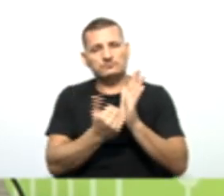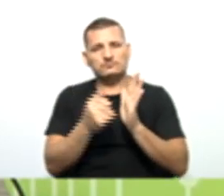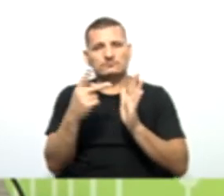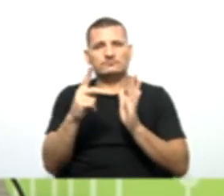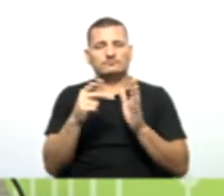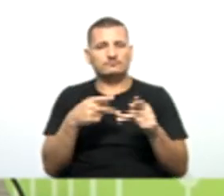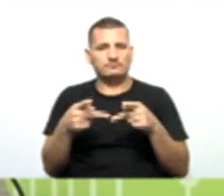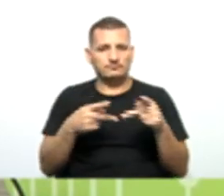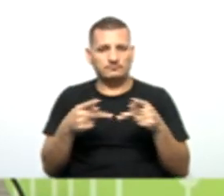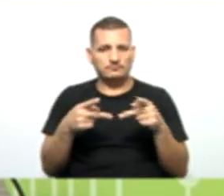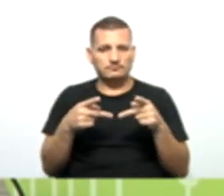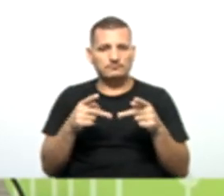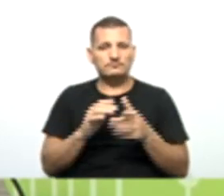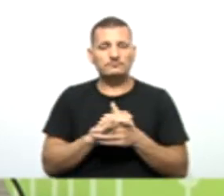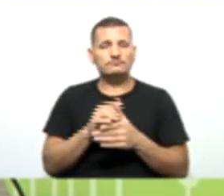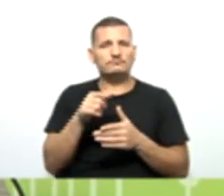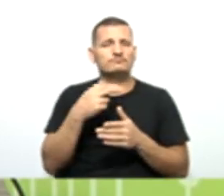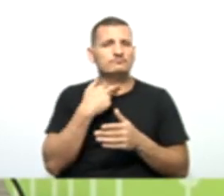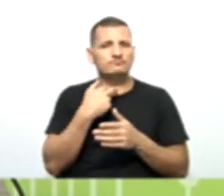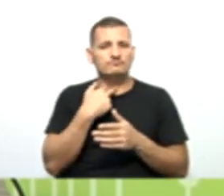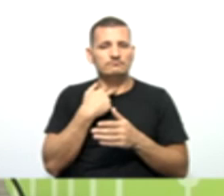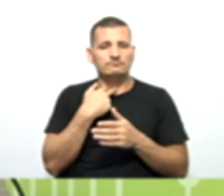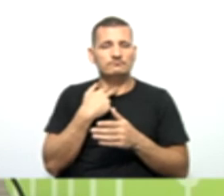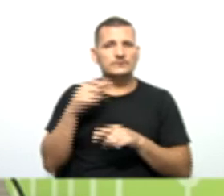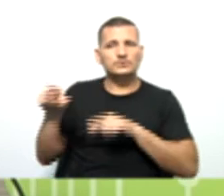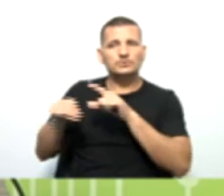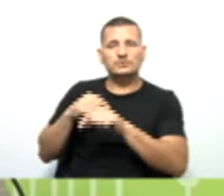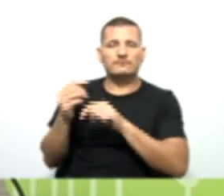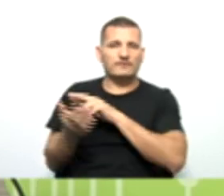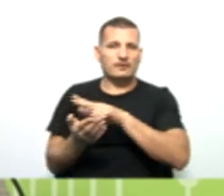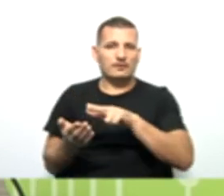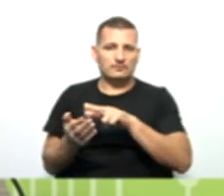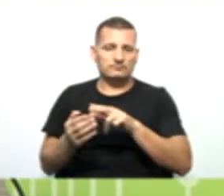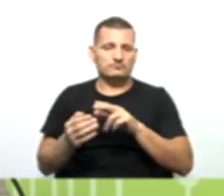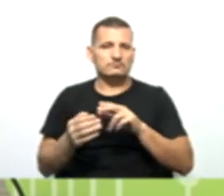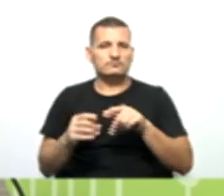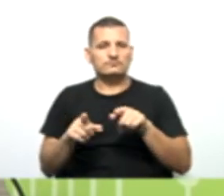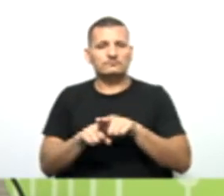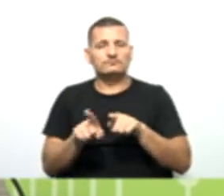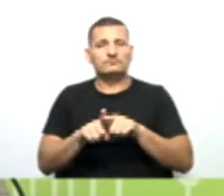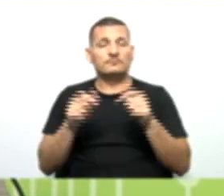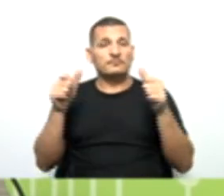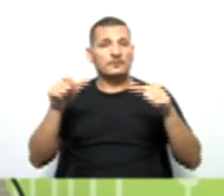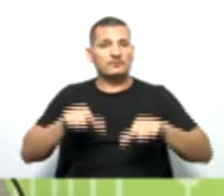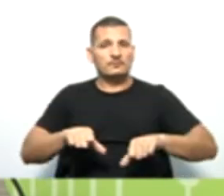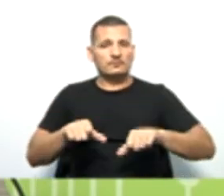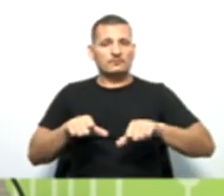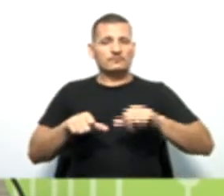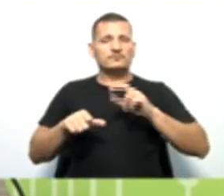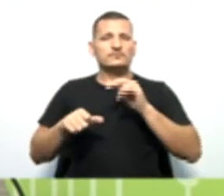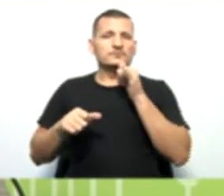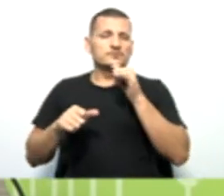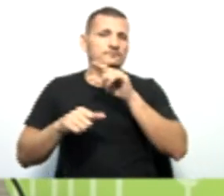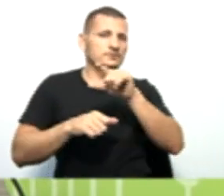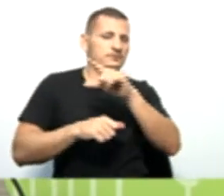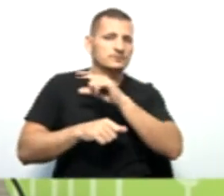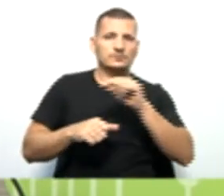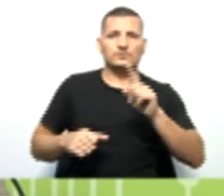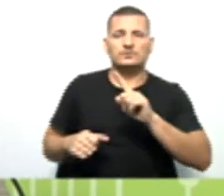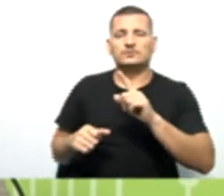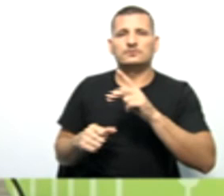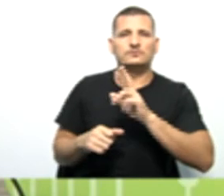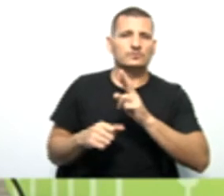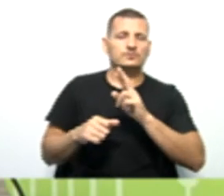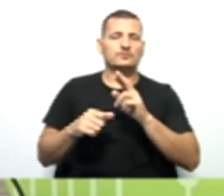projeto. Tá? Então, você não pode determinar mais de um e, muito menos, pior ainda, você não determinar quem é o responsável por essa